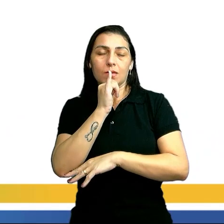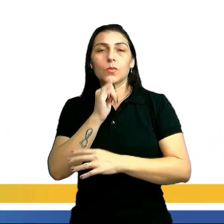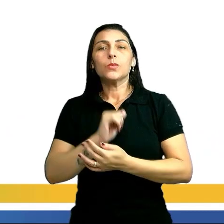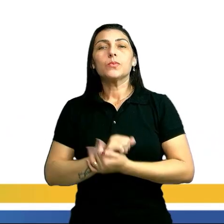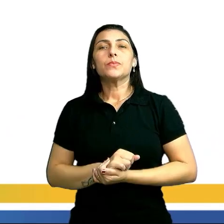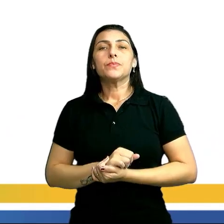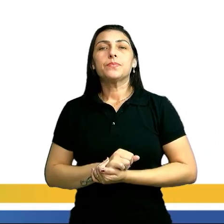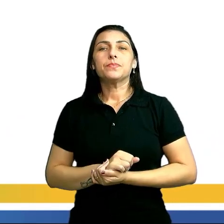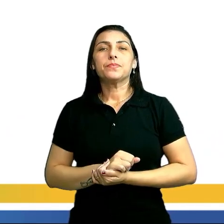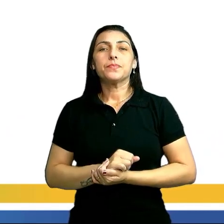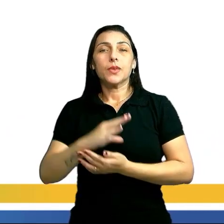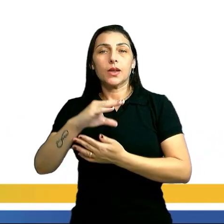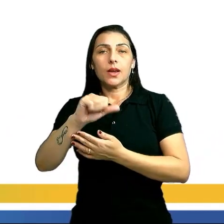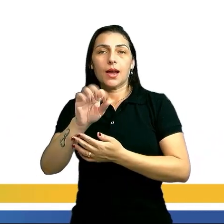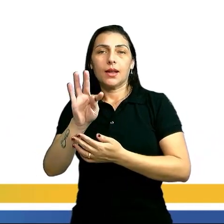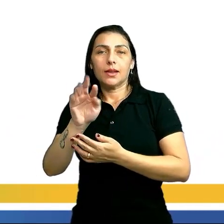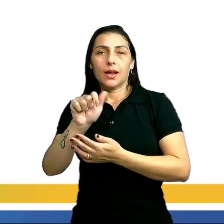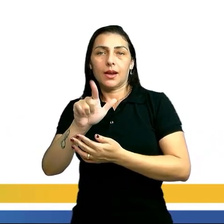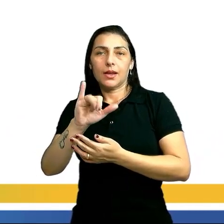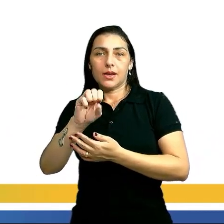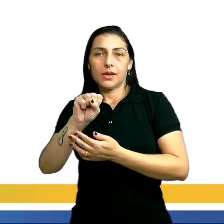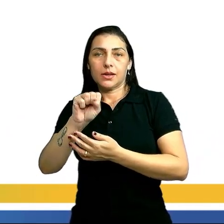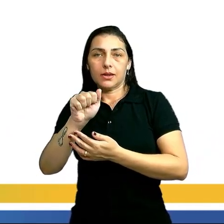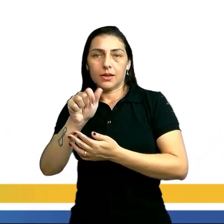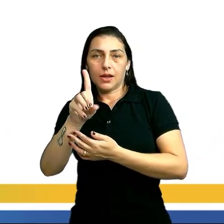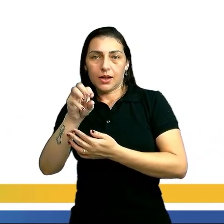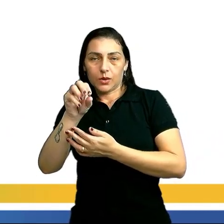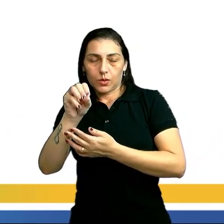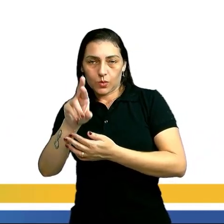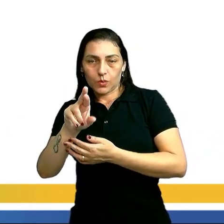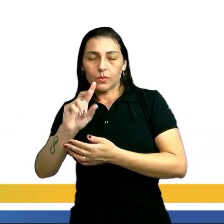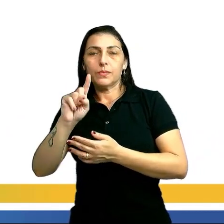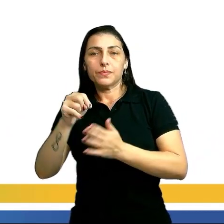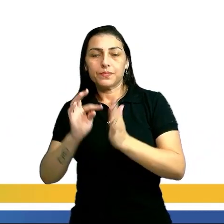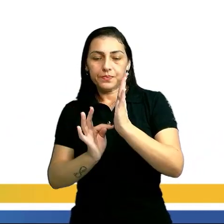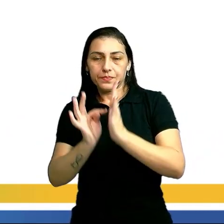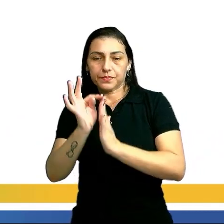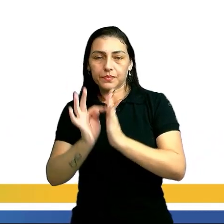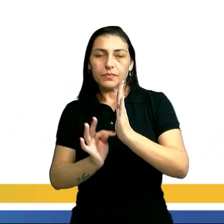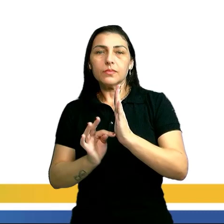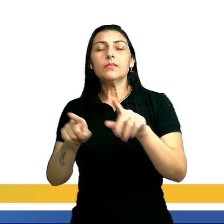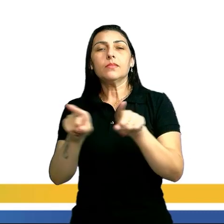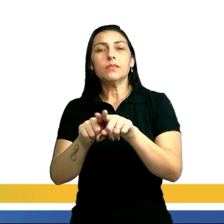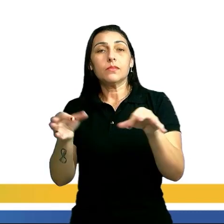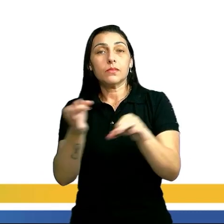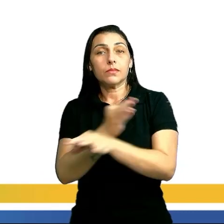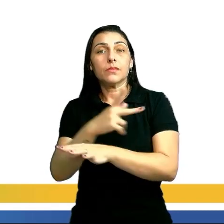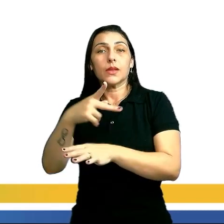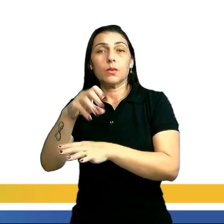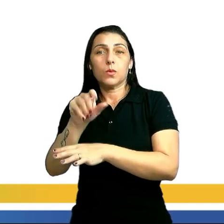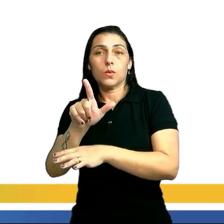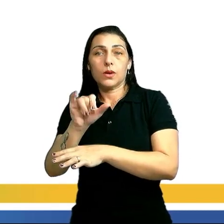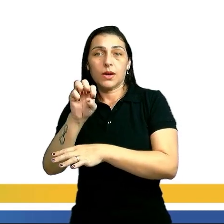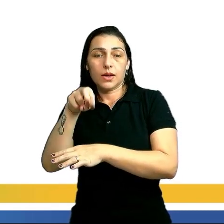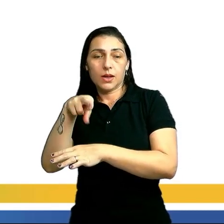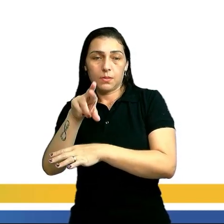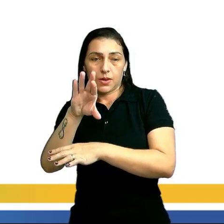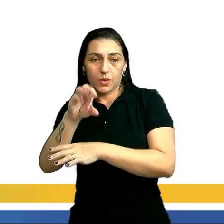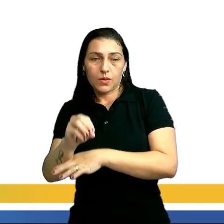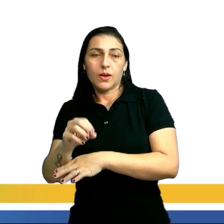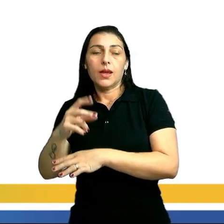catalisador, tá? Então, depois desse processo aí de pressão e temperatura, é formado então um polímero, que é